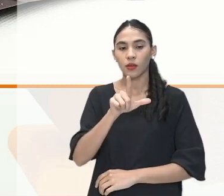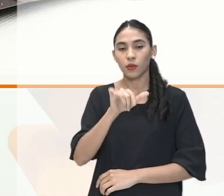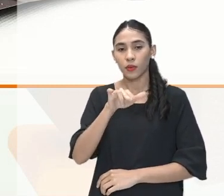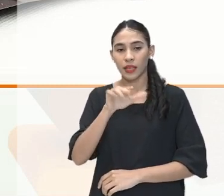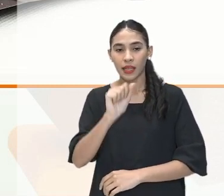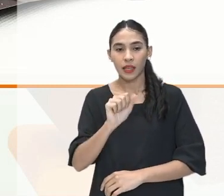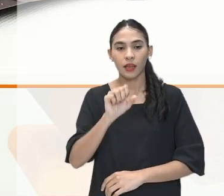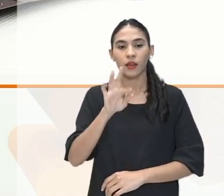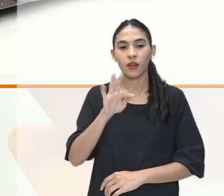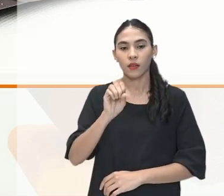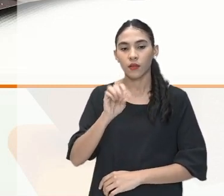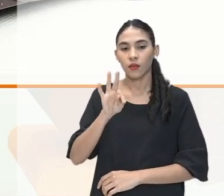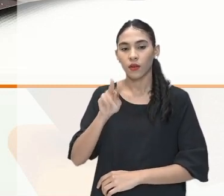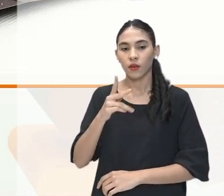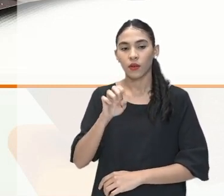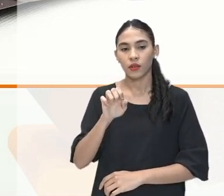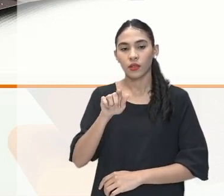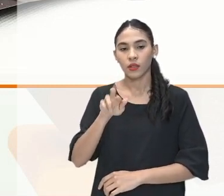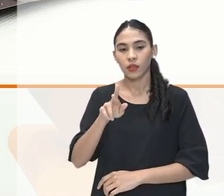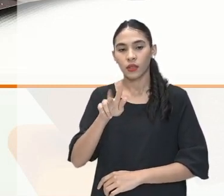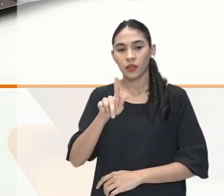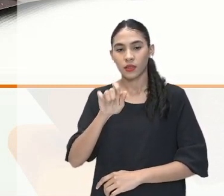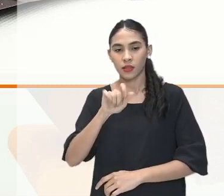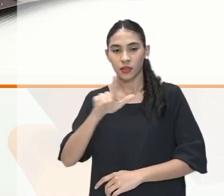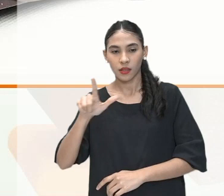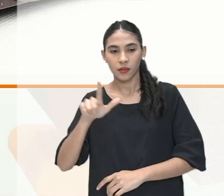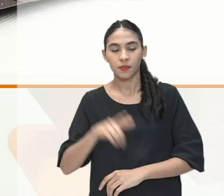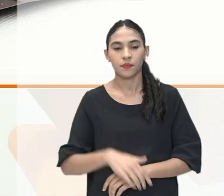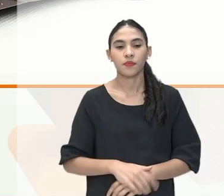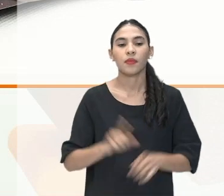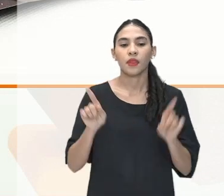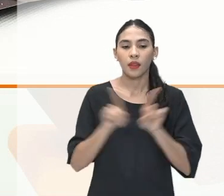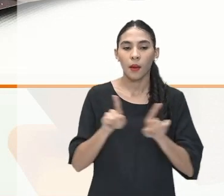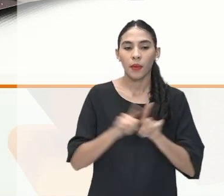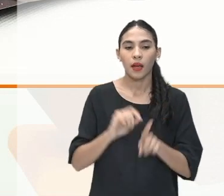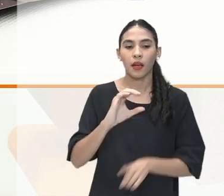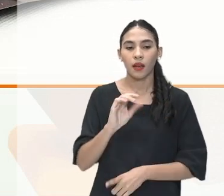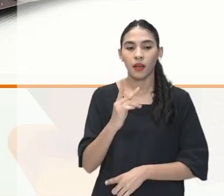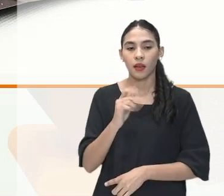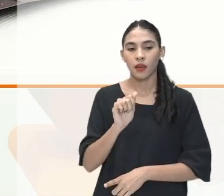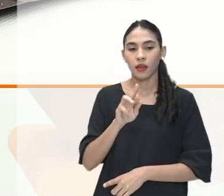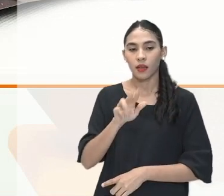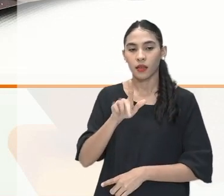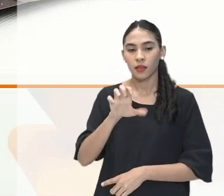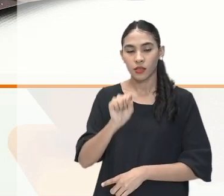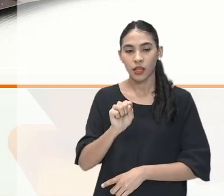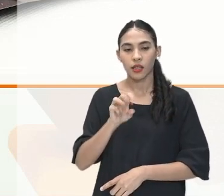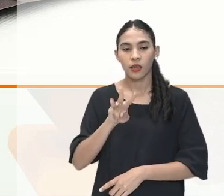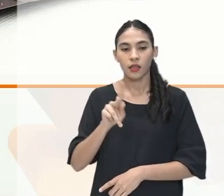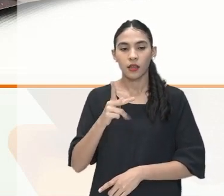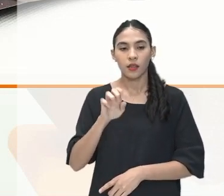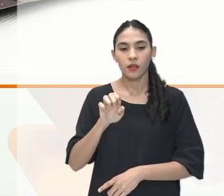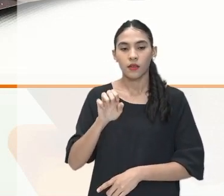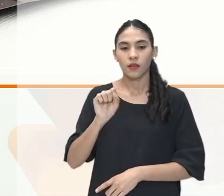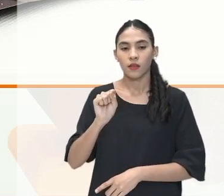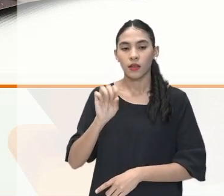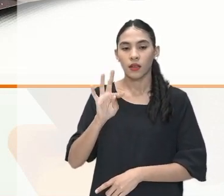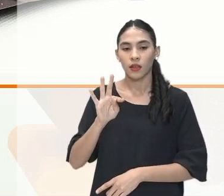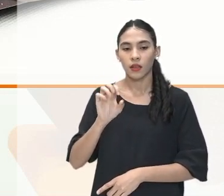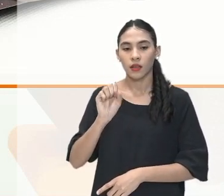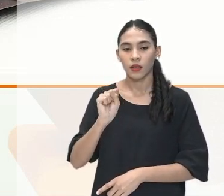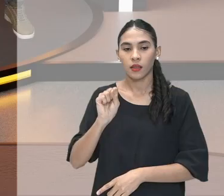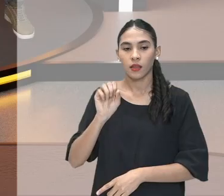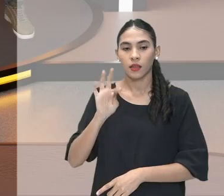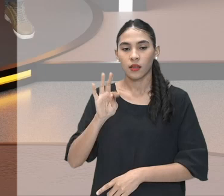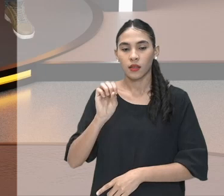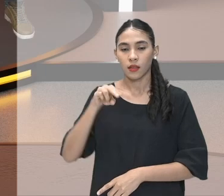Fortescue e Charles Watson, né? Esse invento aí, ele foi